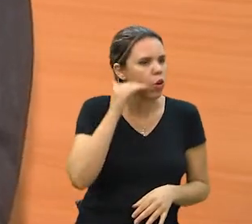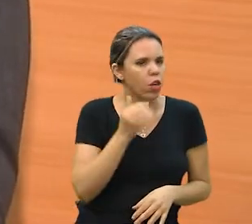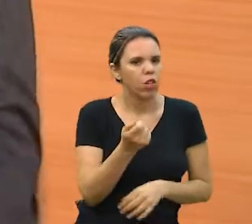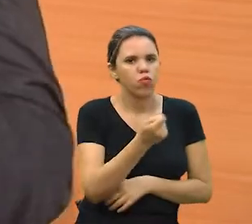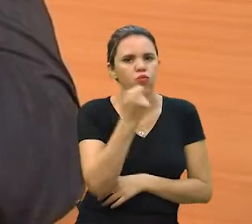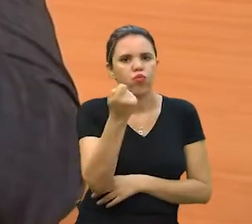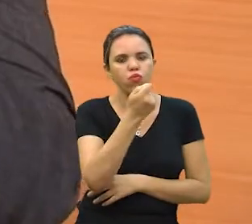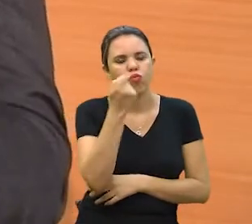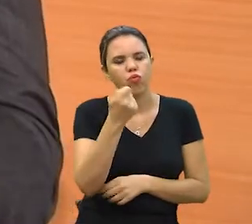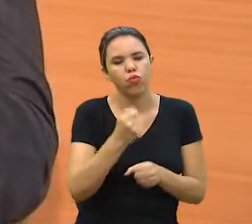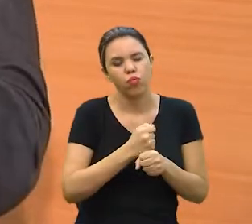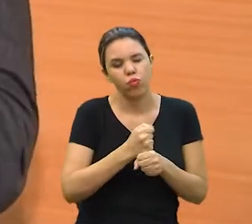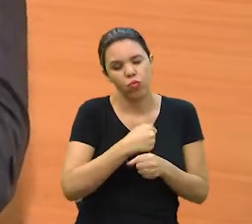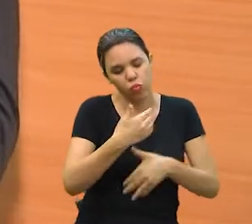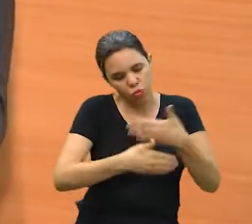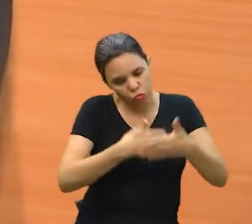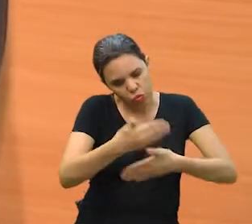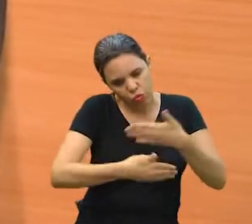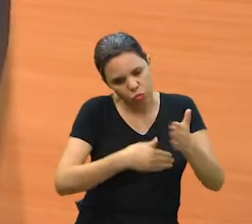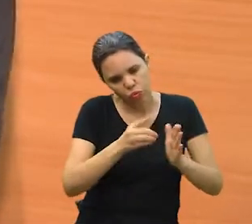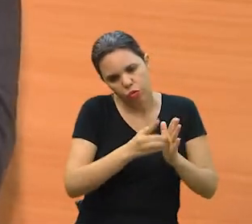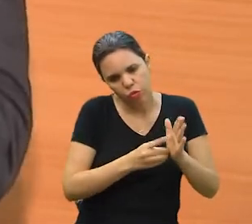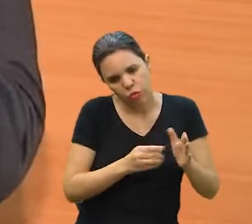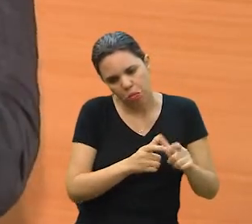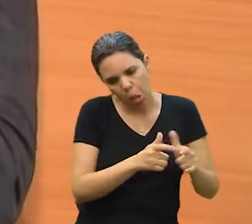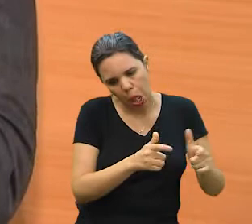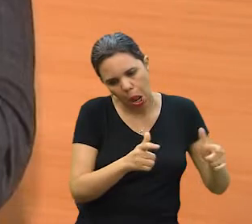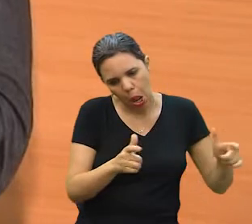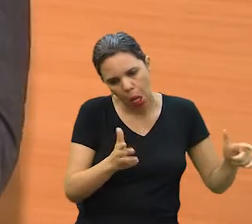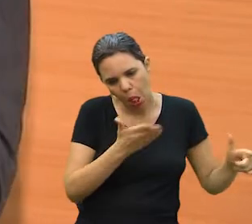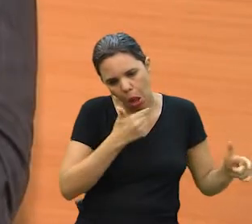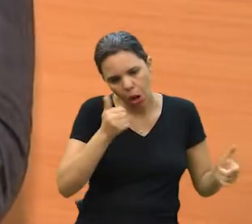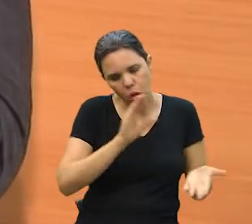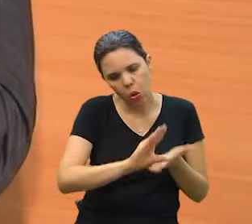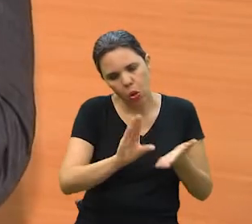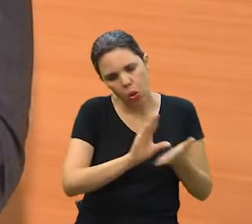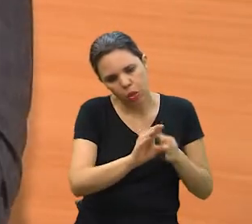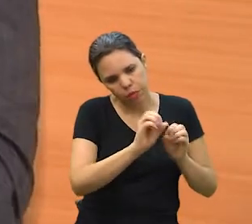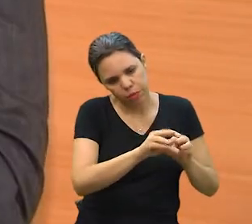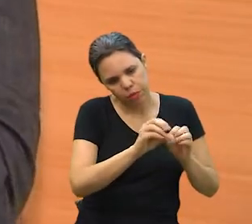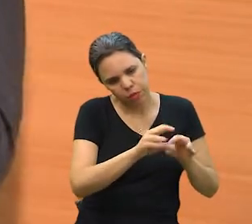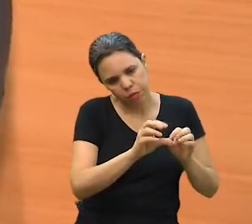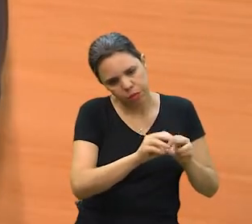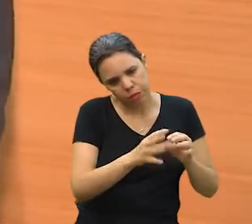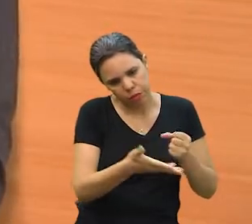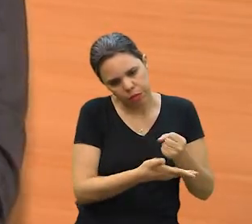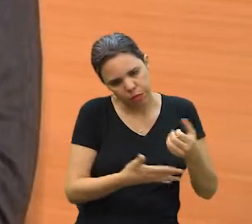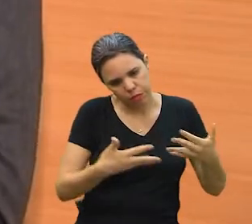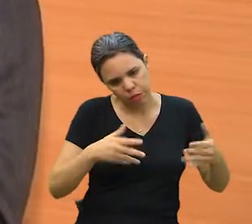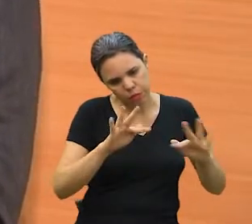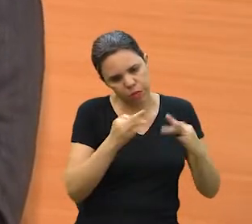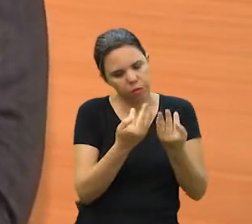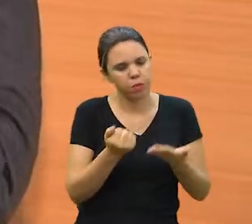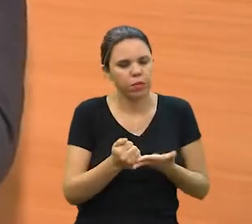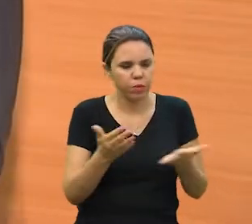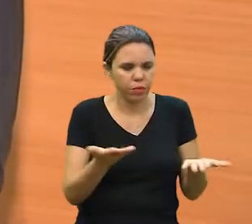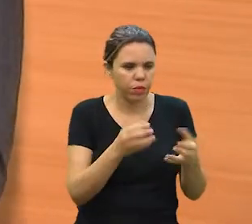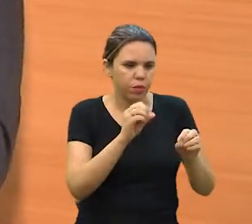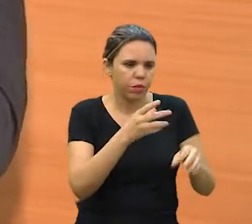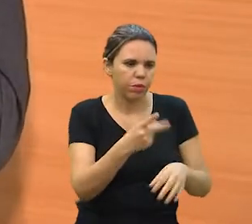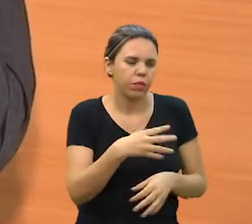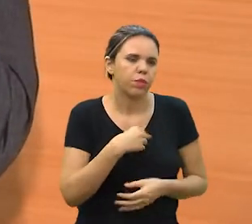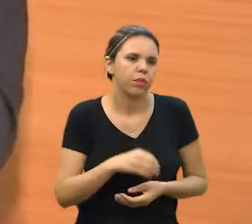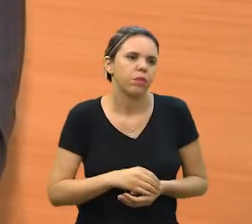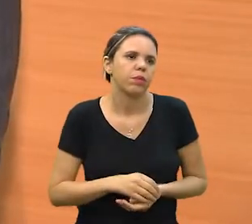Sul, que foi passando ano a ano, década a década, crescendo, melhorando, investindo em educação, dando base para as famílias criarem os